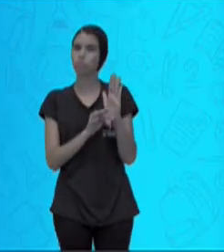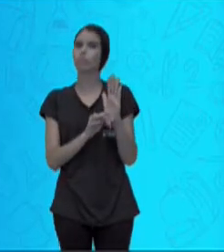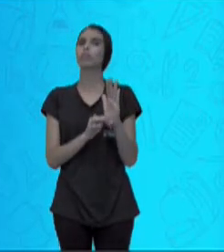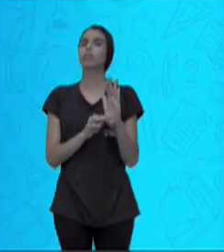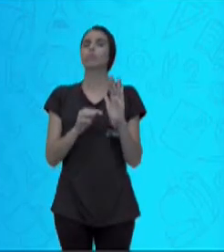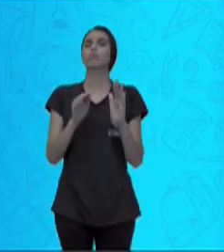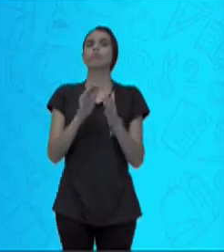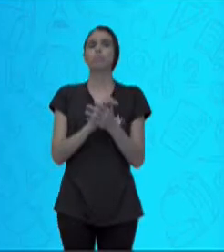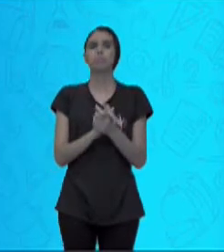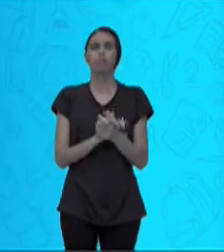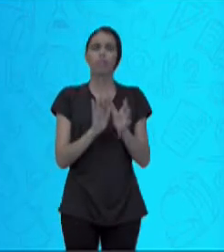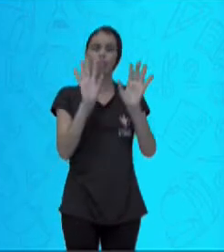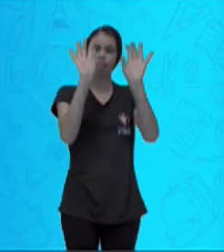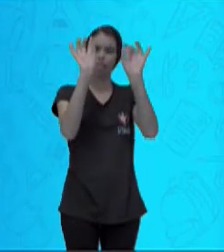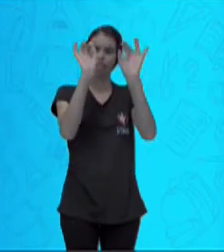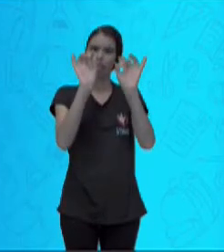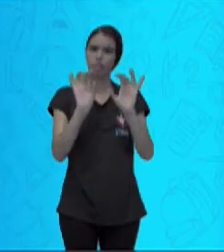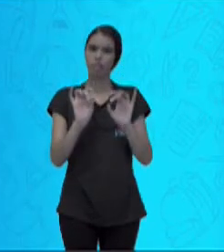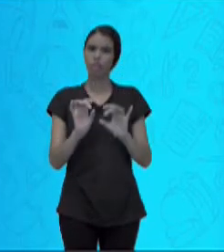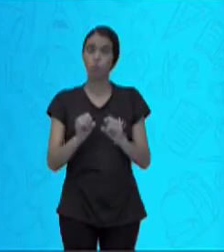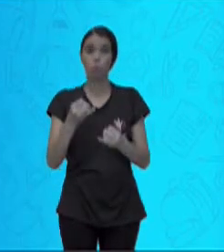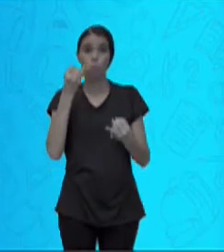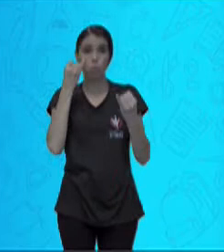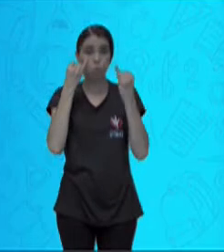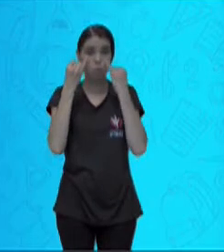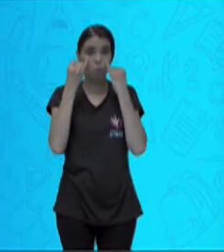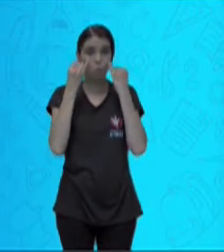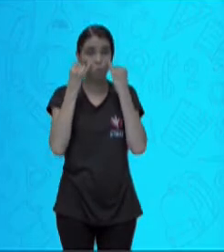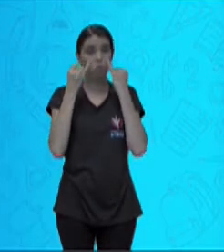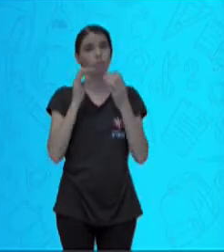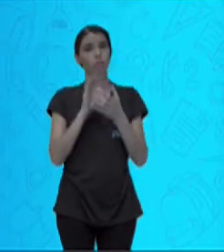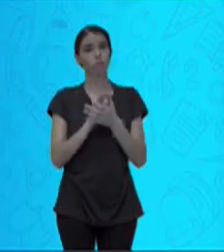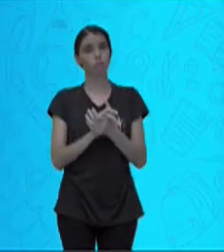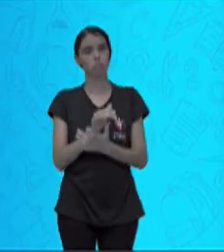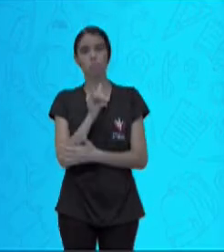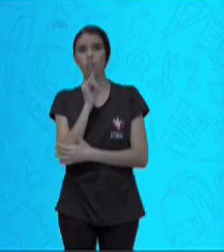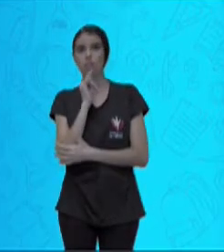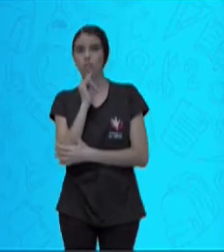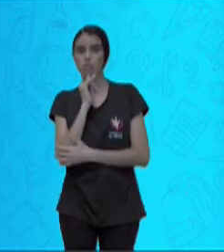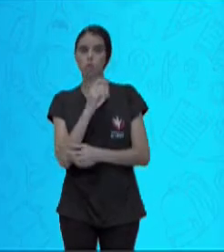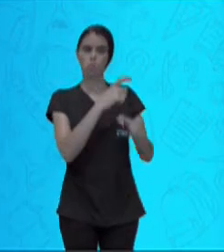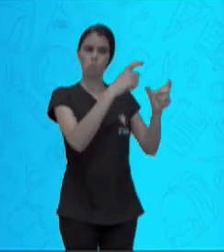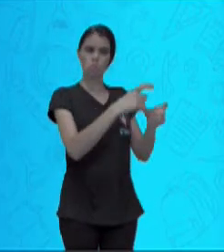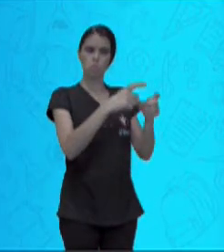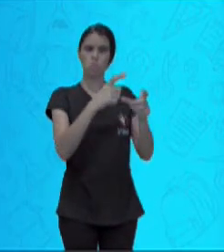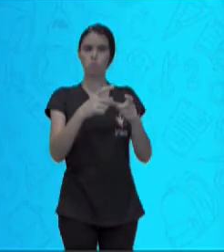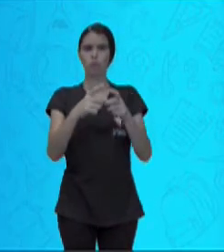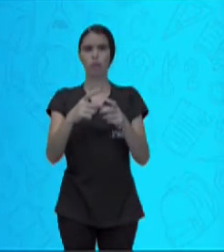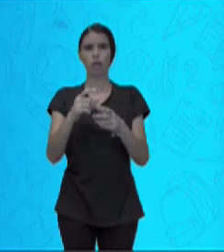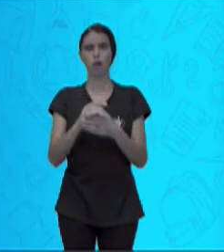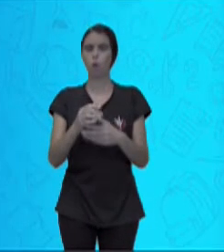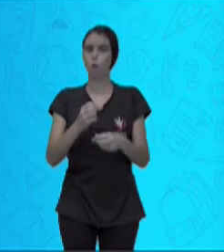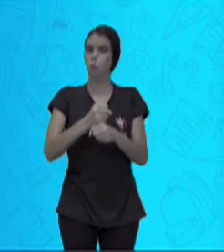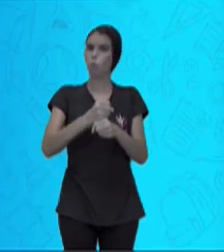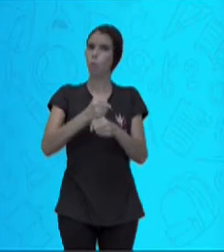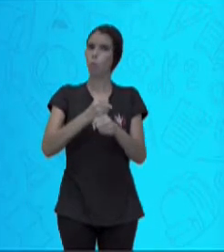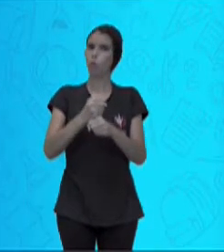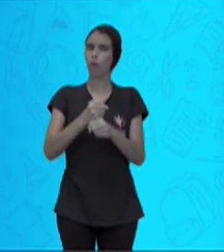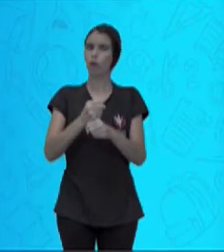mais detalhado, com informações sobre o local, a data e a duração da